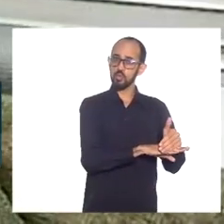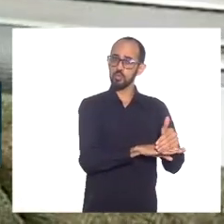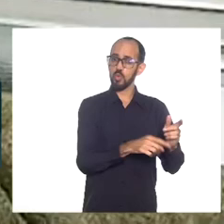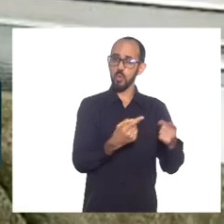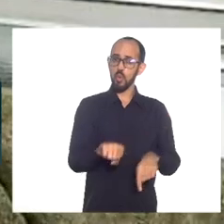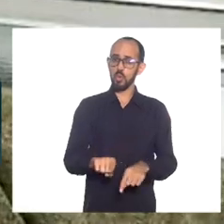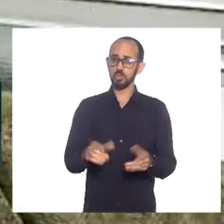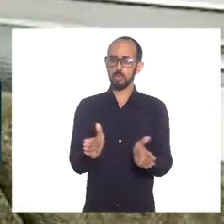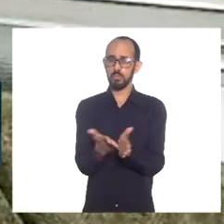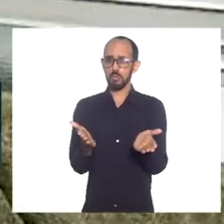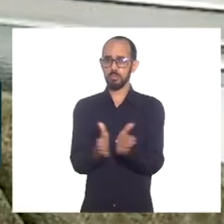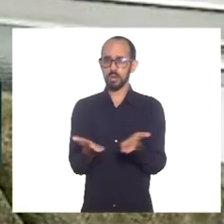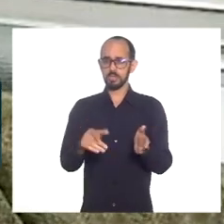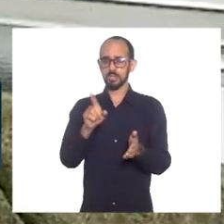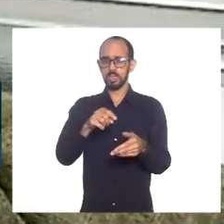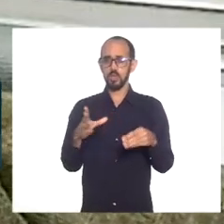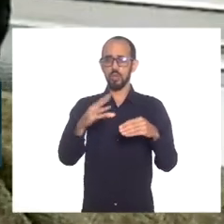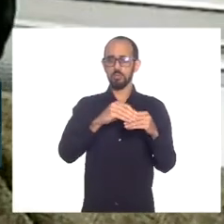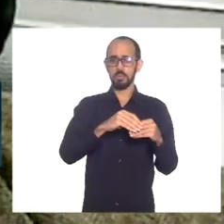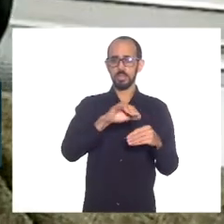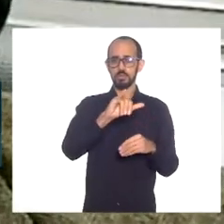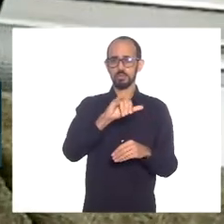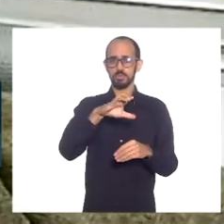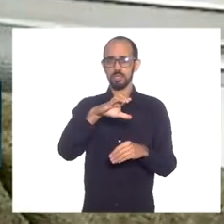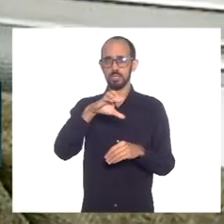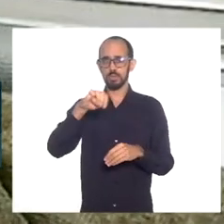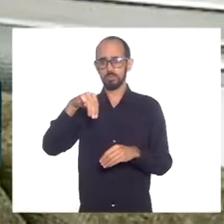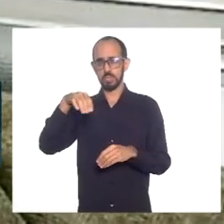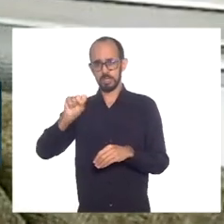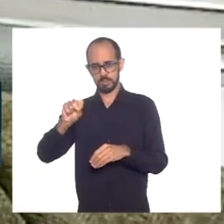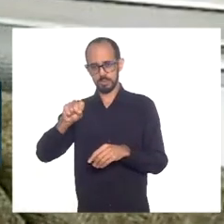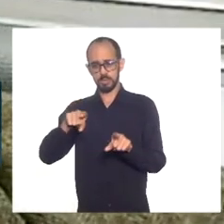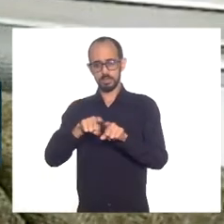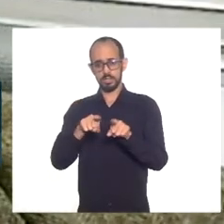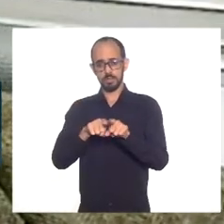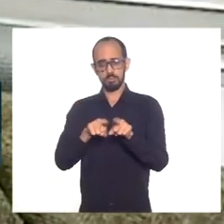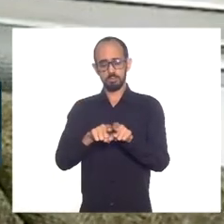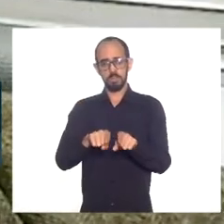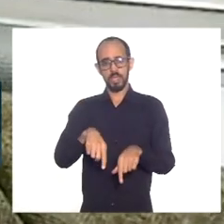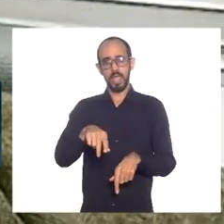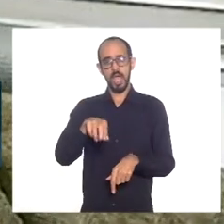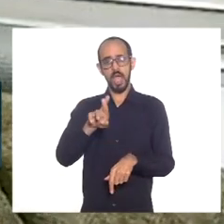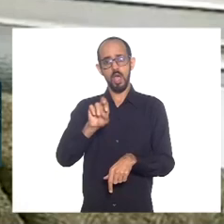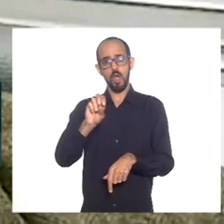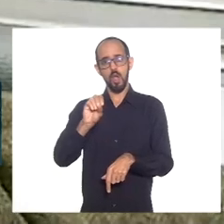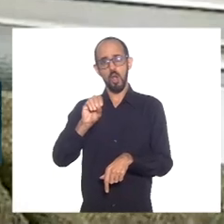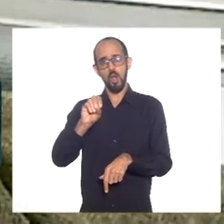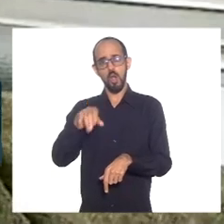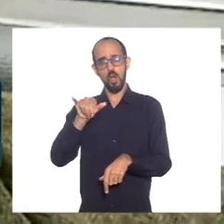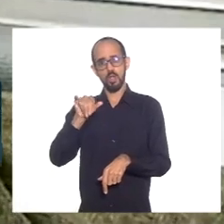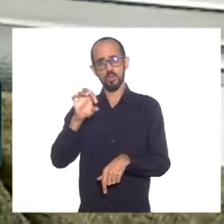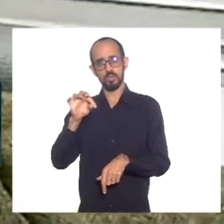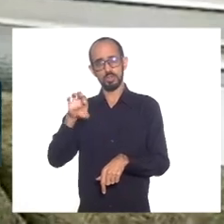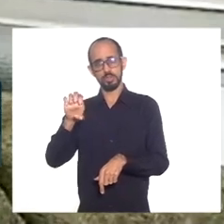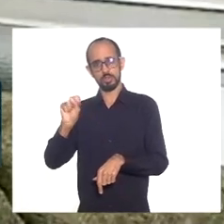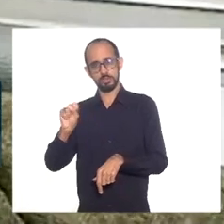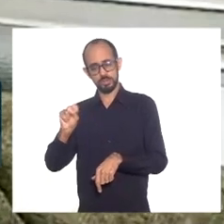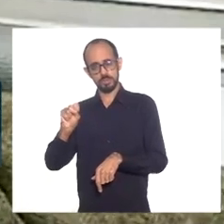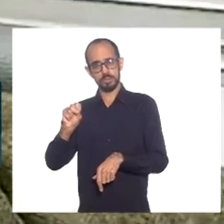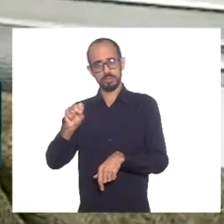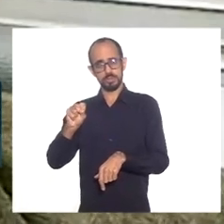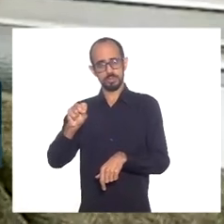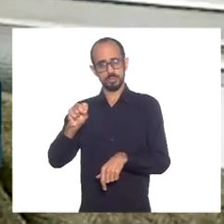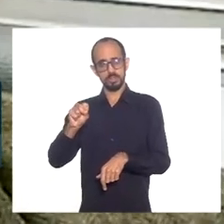ICMS. E a principal fonte não tributária é a royalties participação especial, que é a segunda